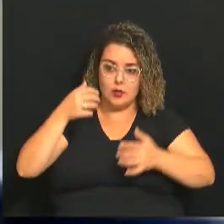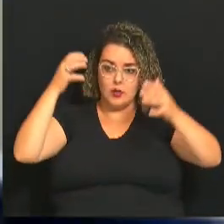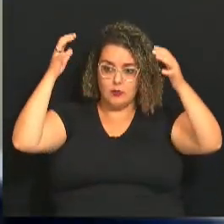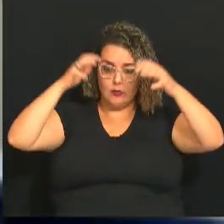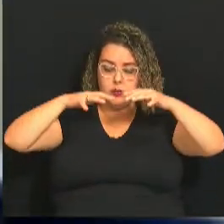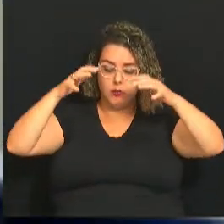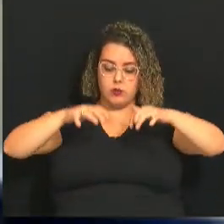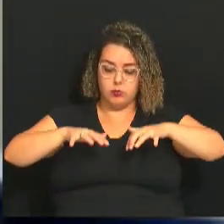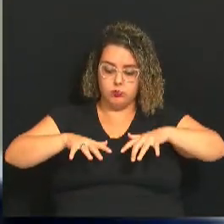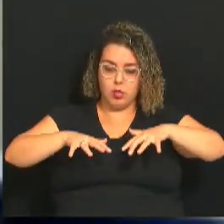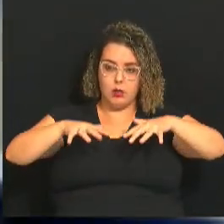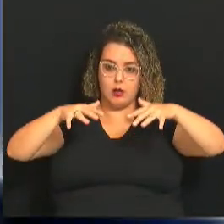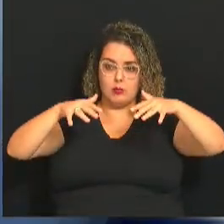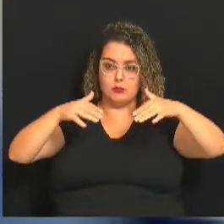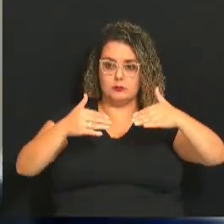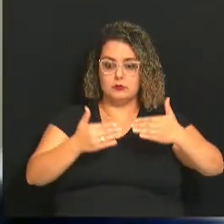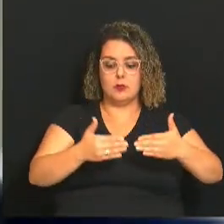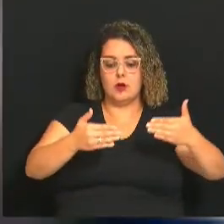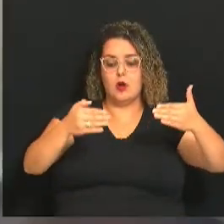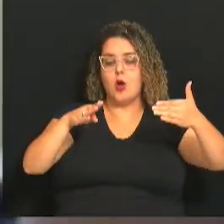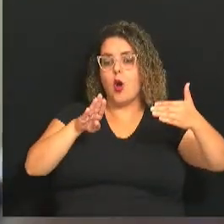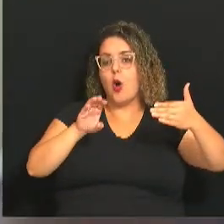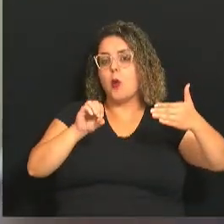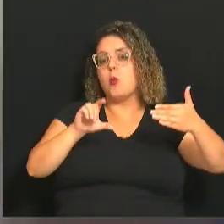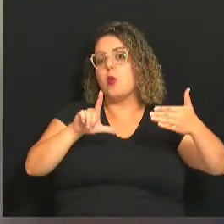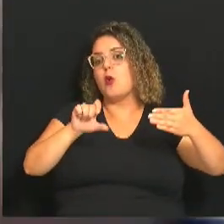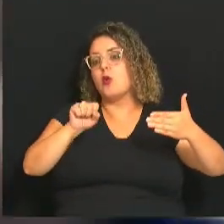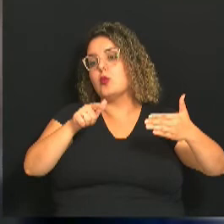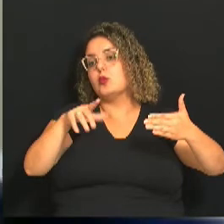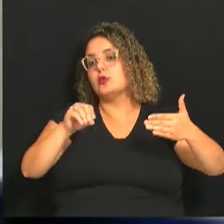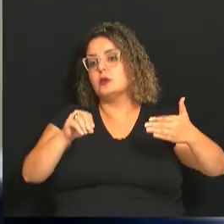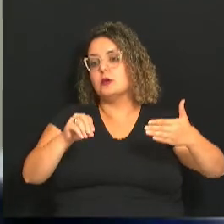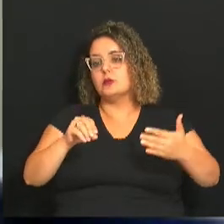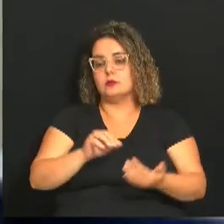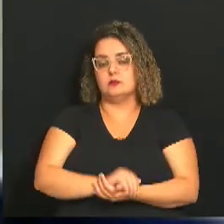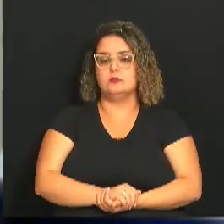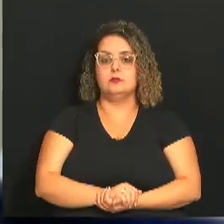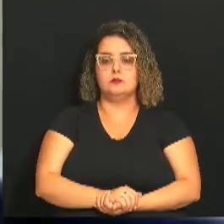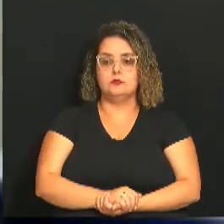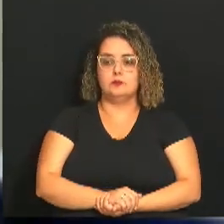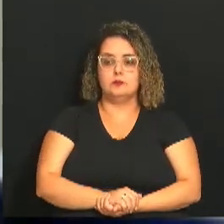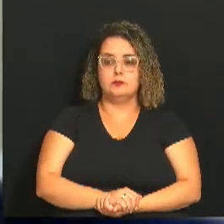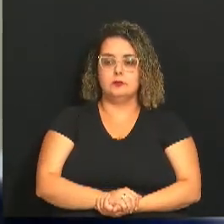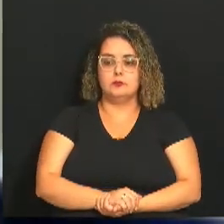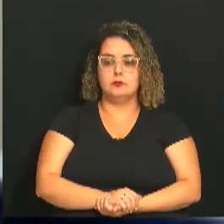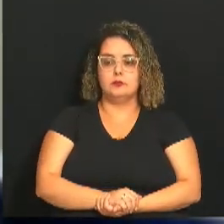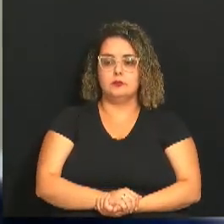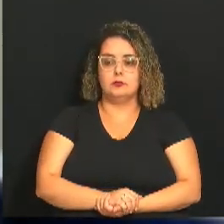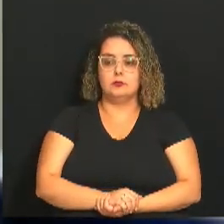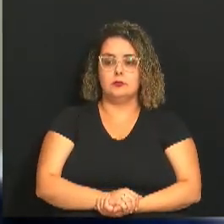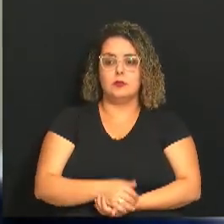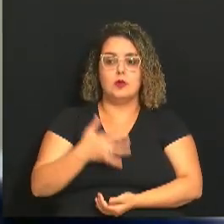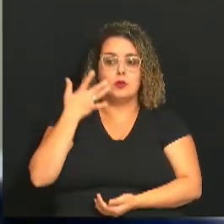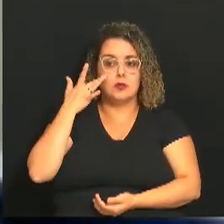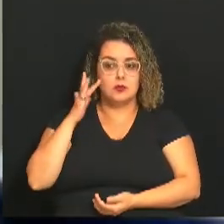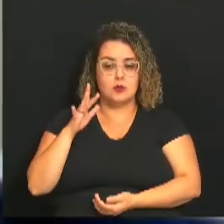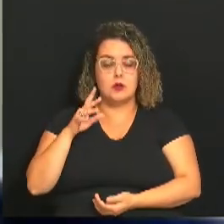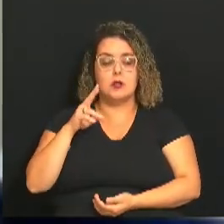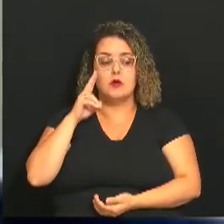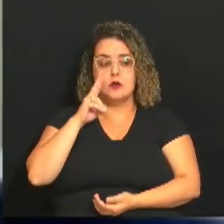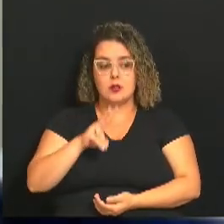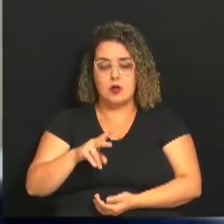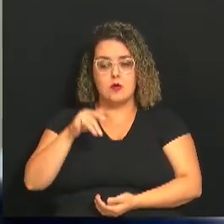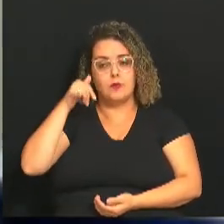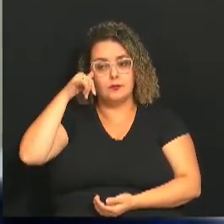a criação desses bolsões. Você vê na Norte-Sul também. Eu não sei se você já teve, Paulo, a oportunidade de passar ali